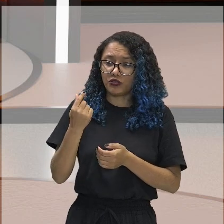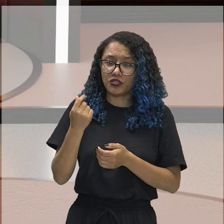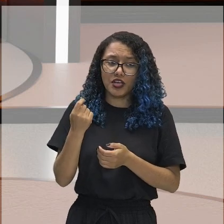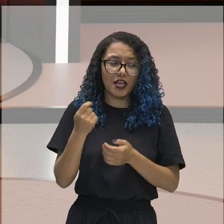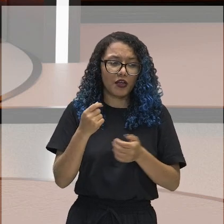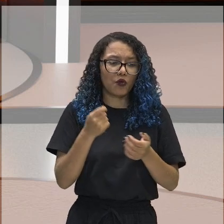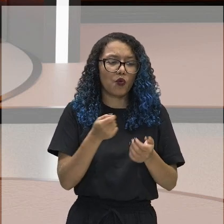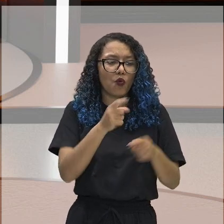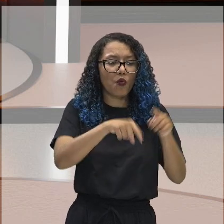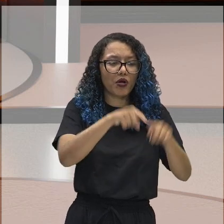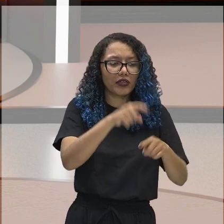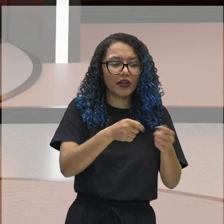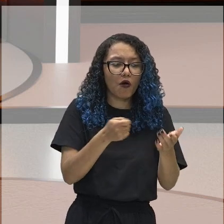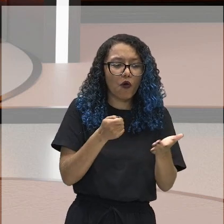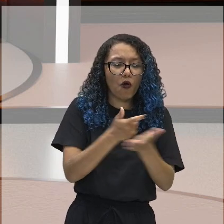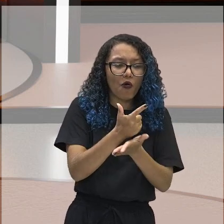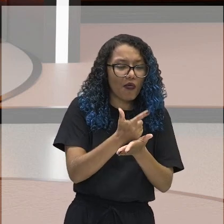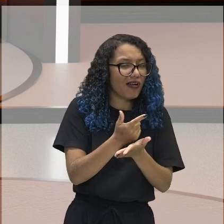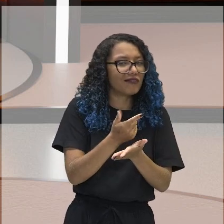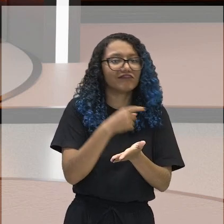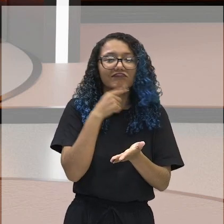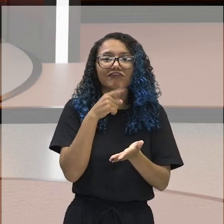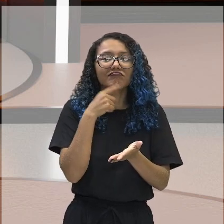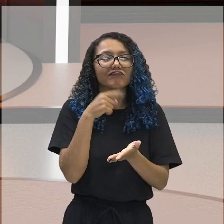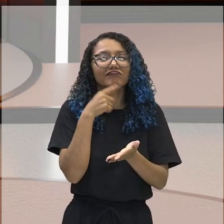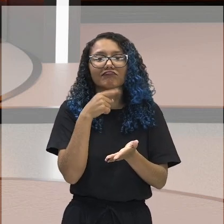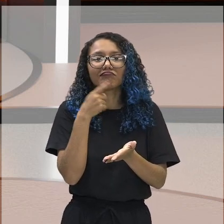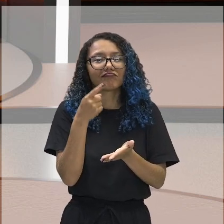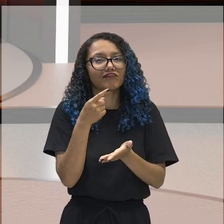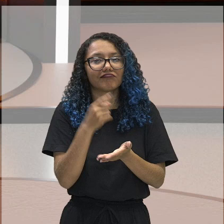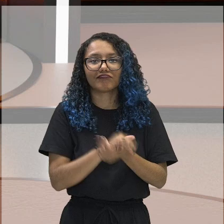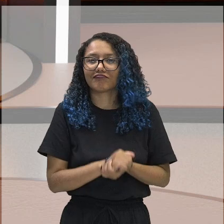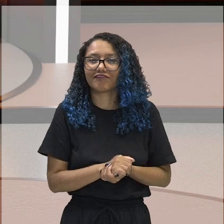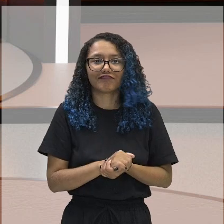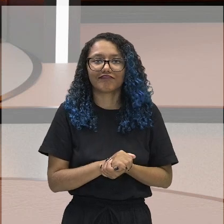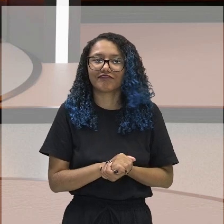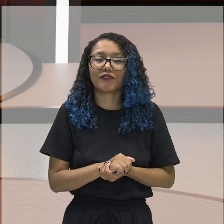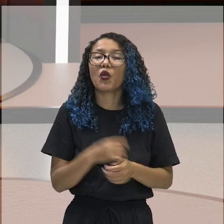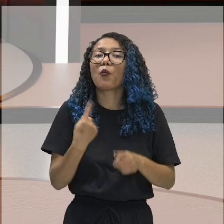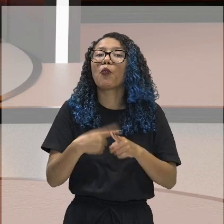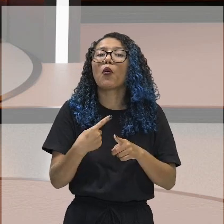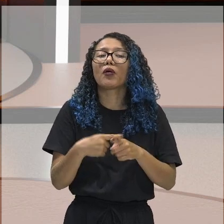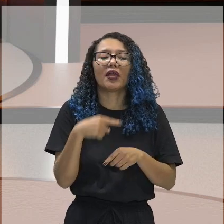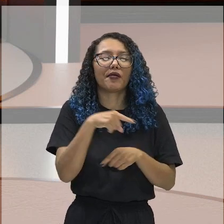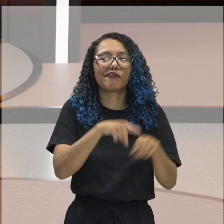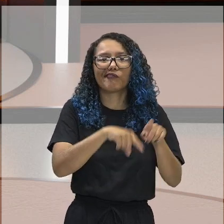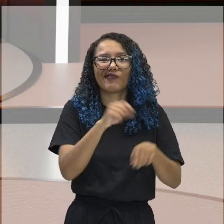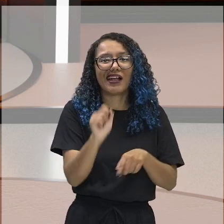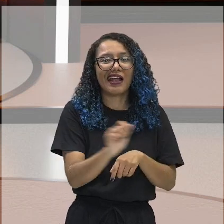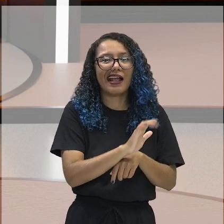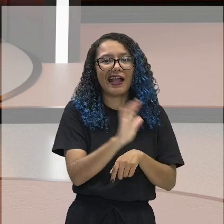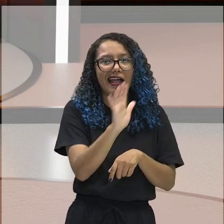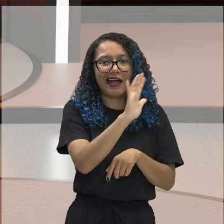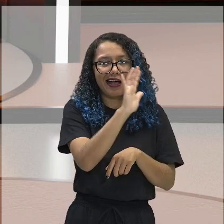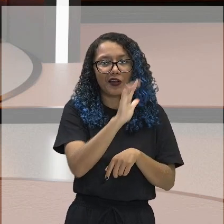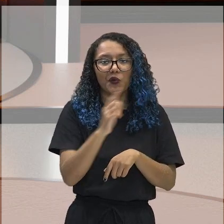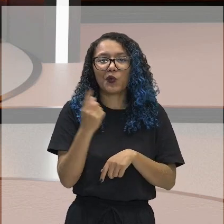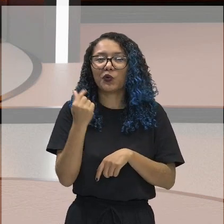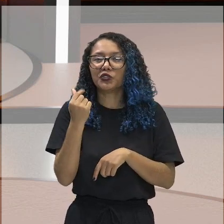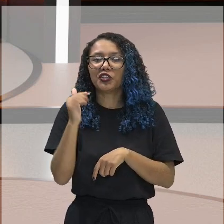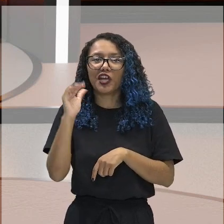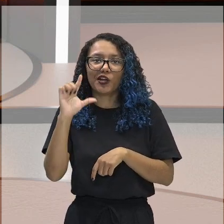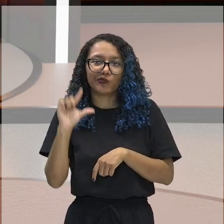os produtos que antes eu comprava perfeitamente, tá? Então, perceba então que nesse final do